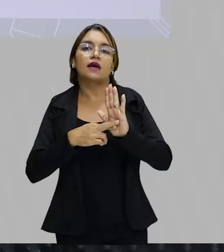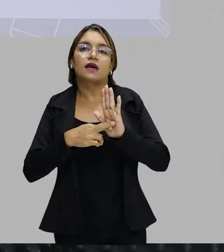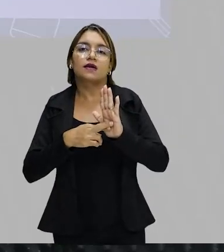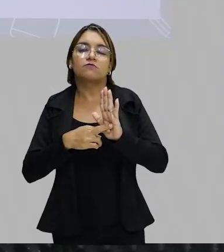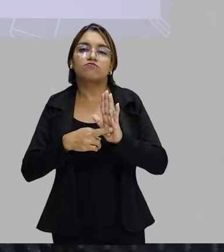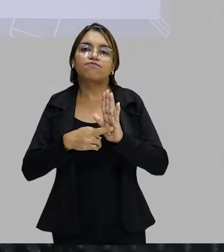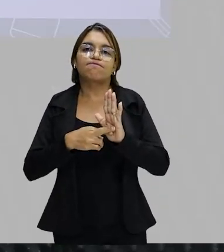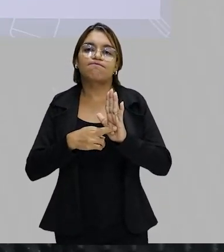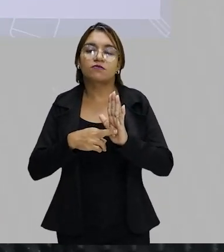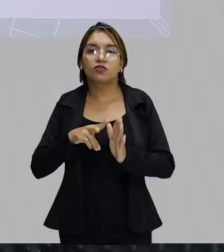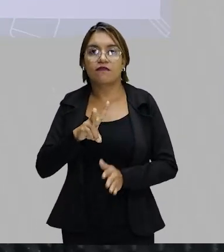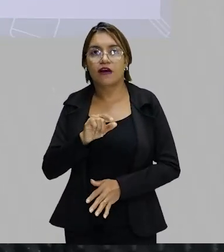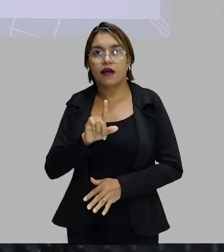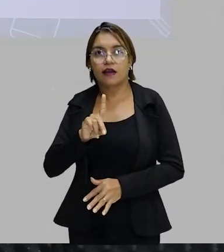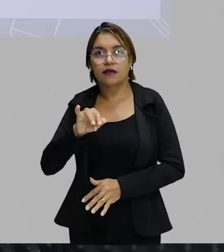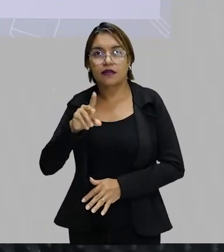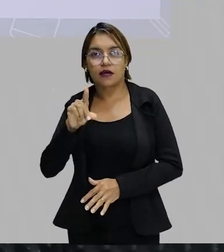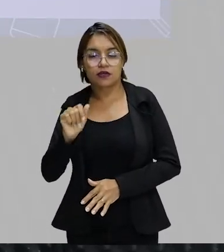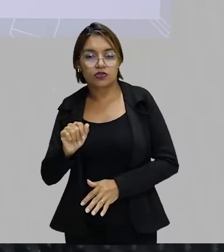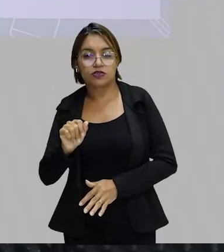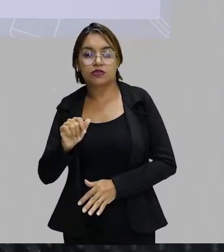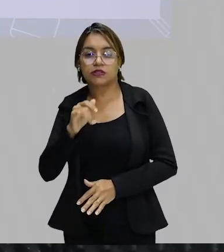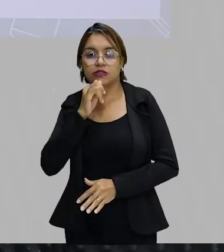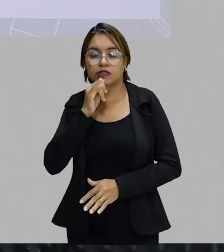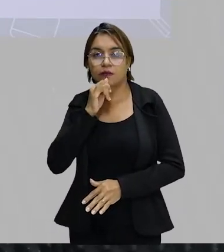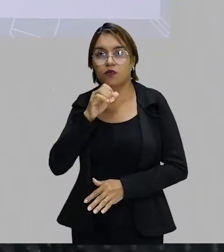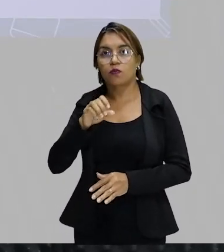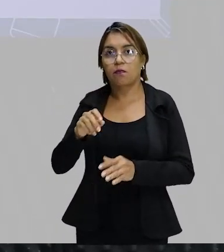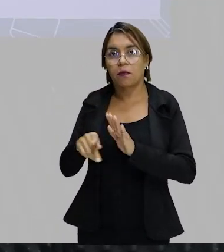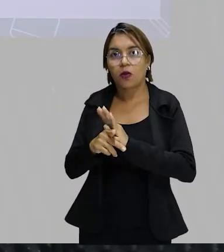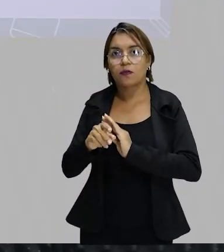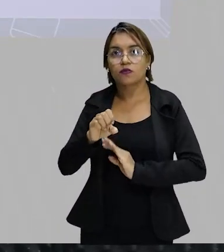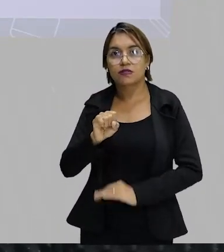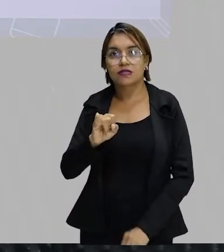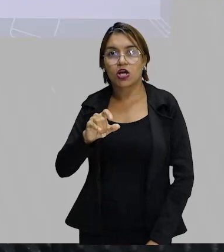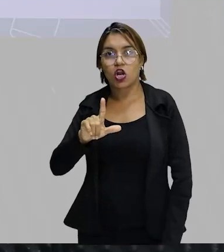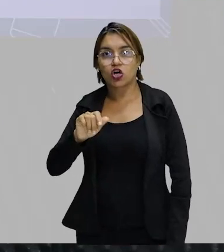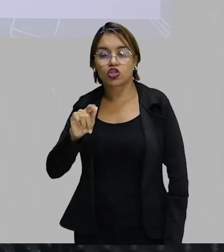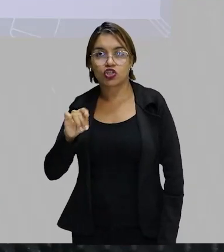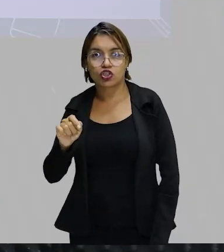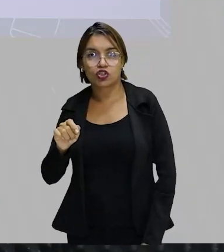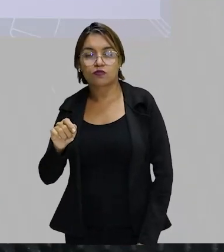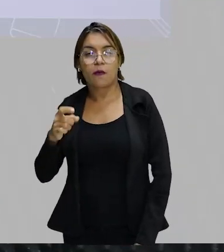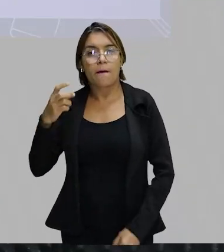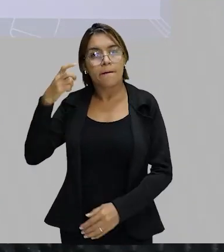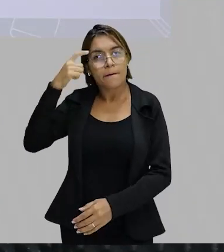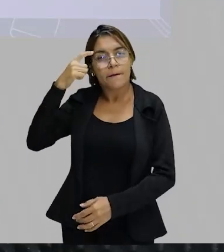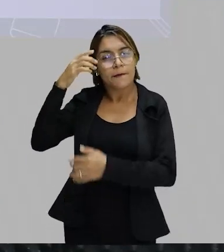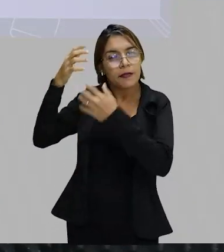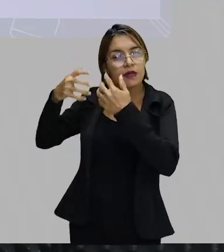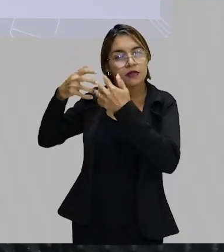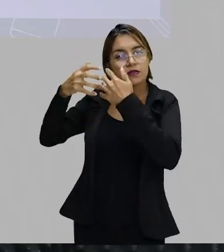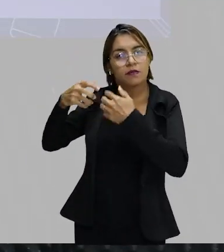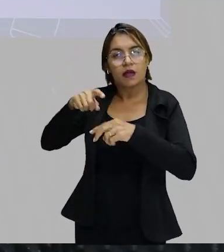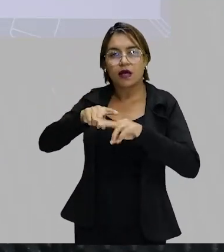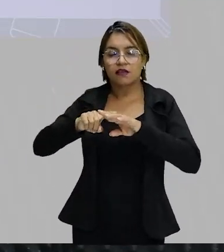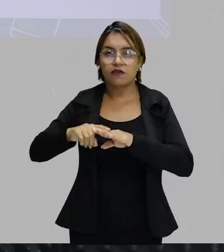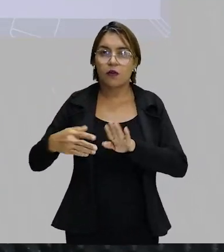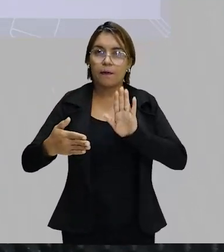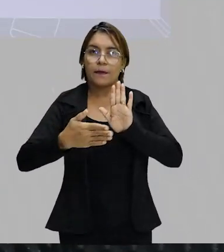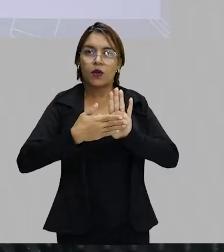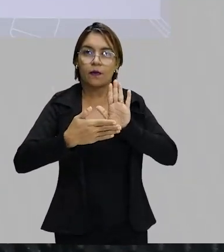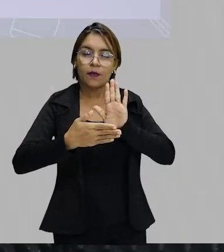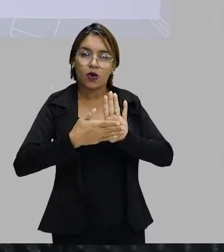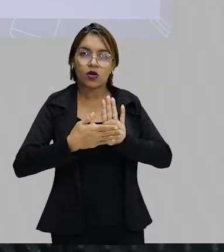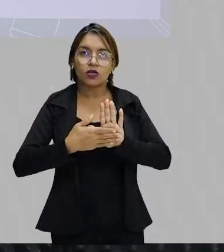argumento, a possibilidade de validade de um silogismo, a articulação do pensamento através de premissas